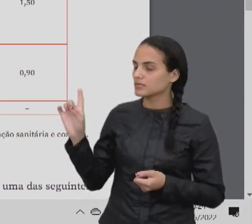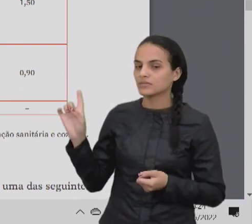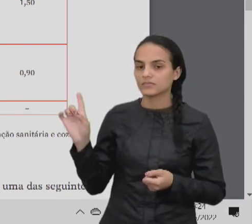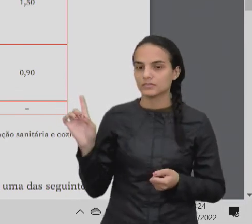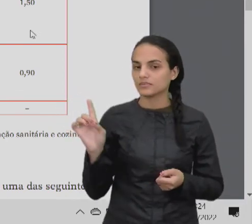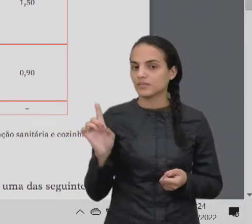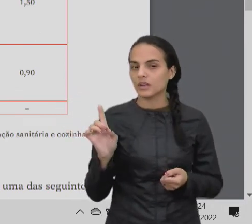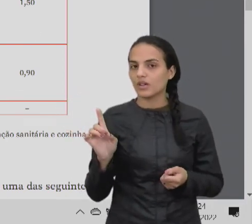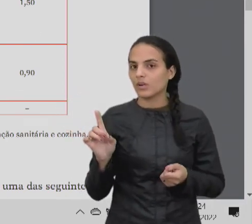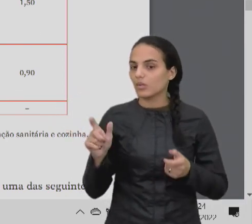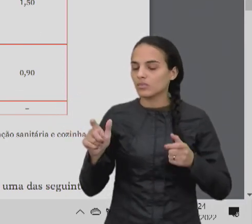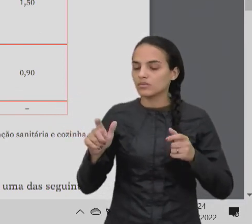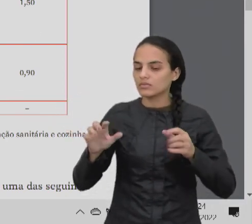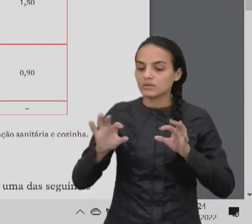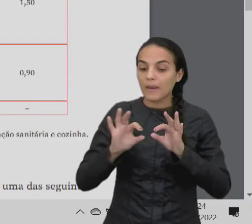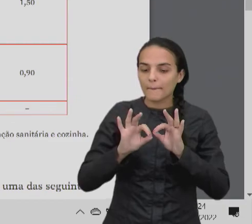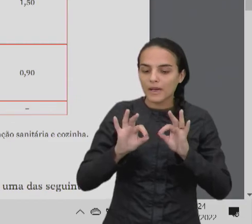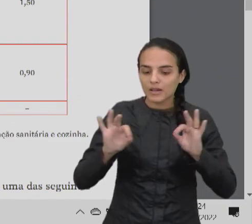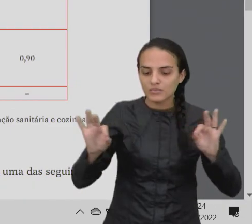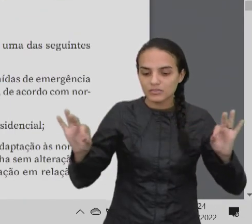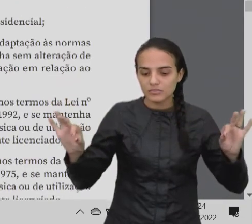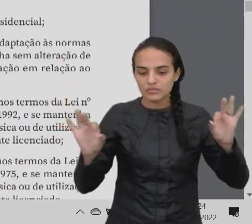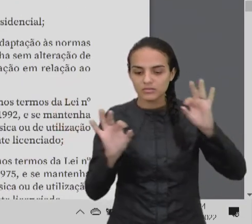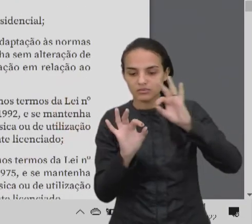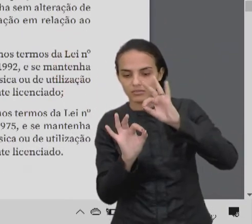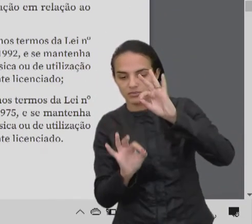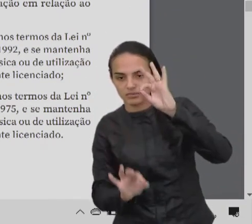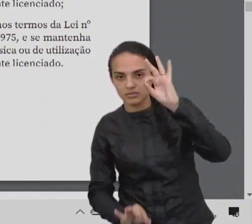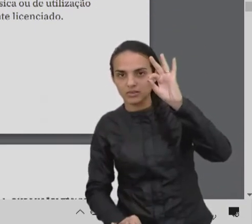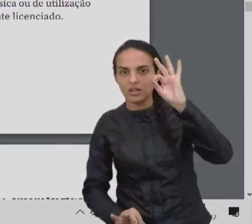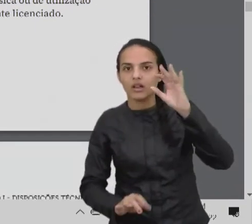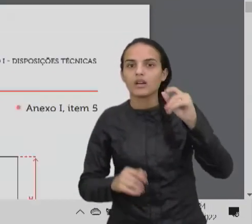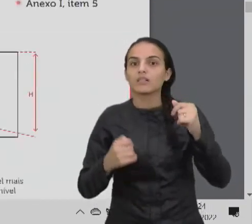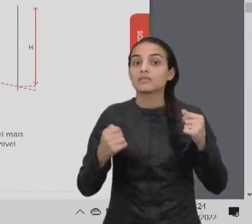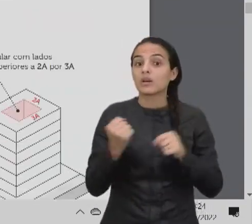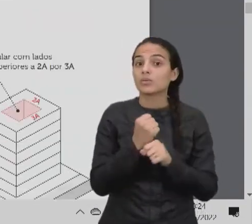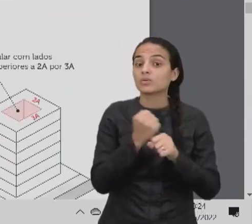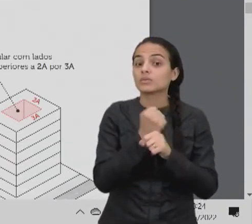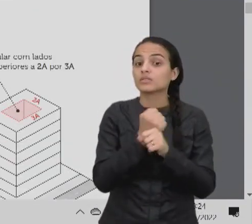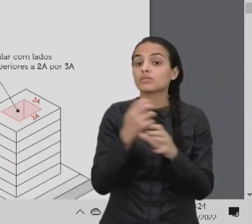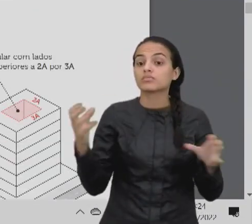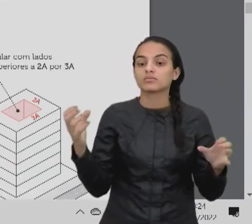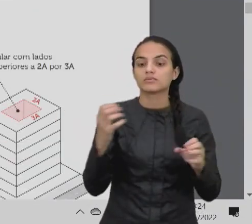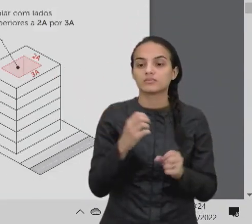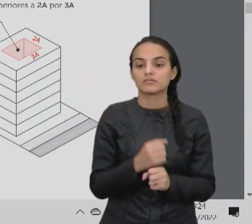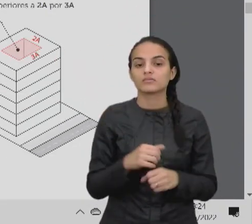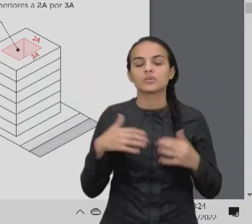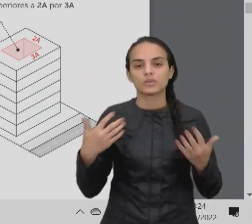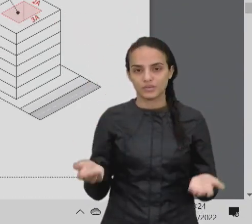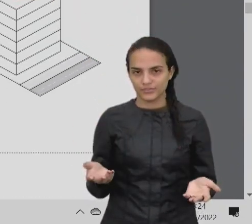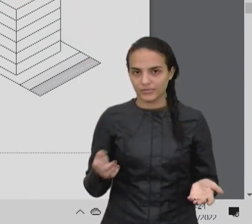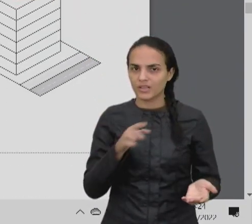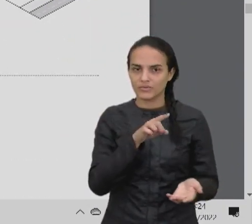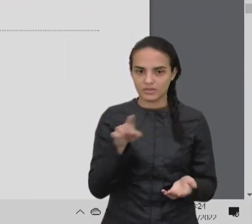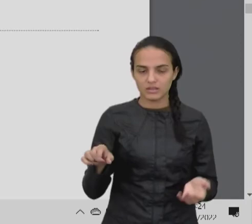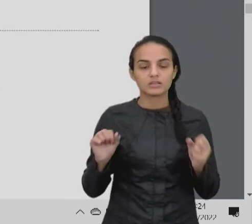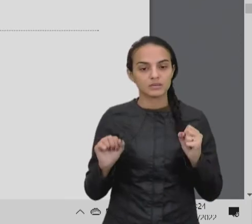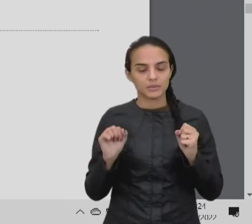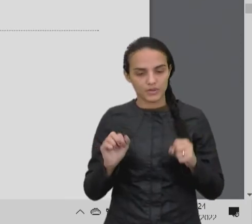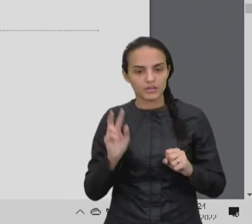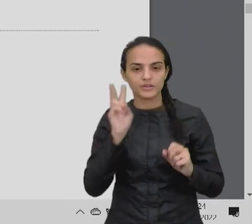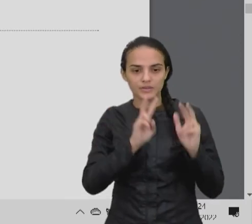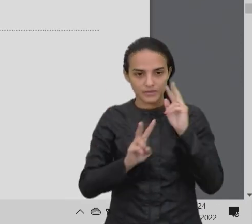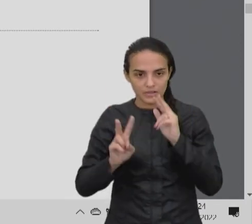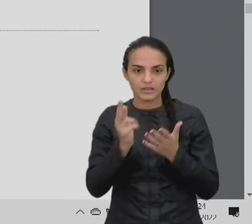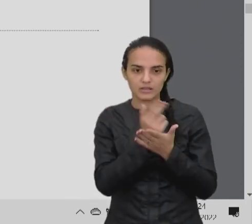de diâmetro tal a sua construção, tá? E aqui, ó, vocês podem ver, tá bem